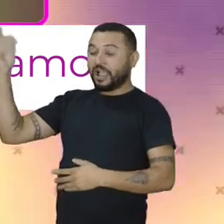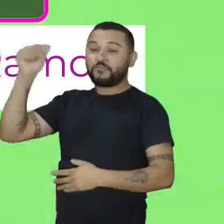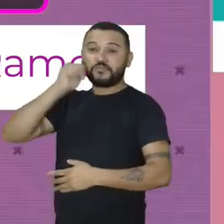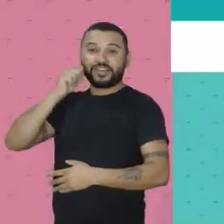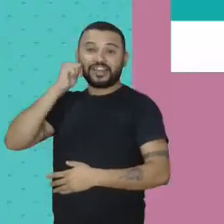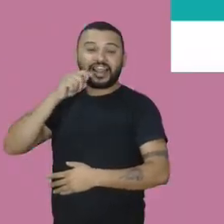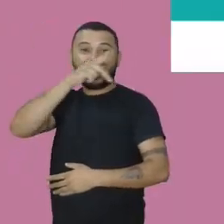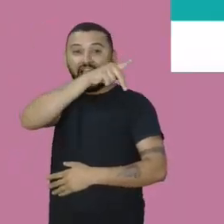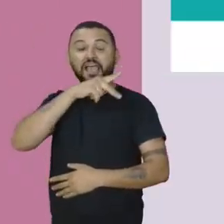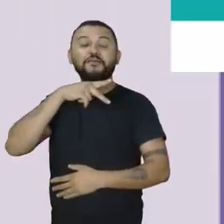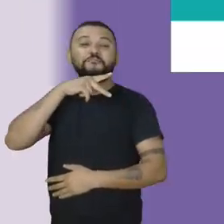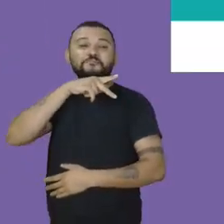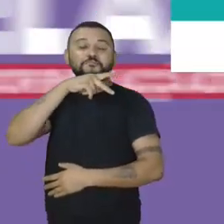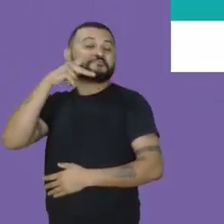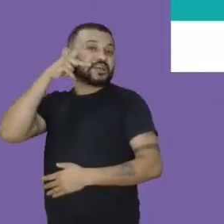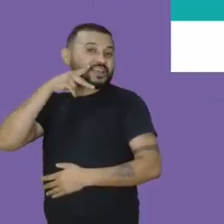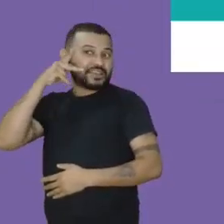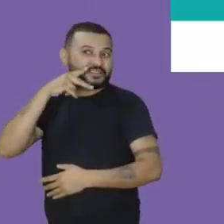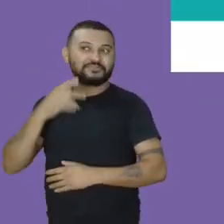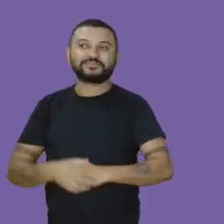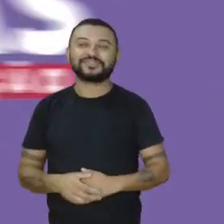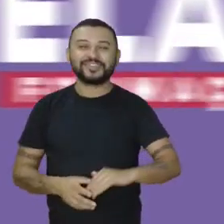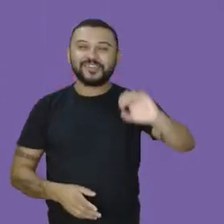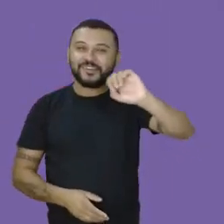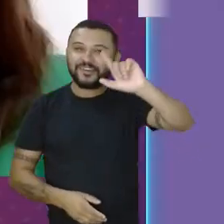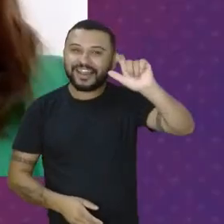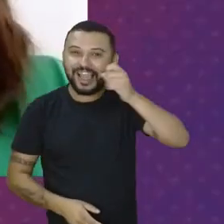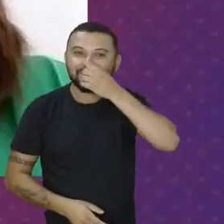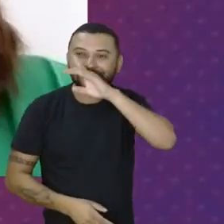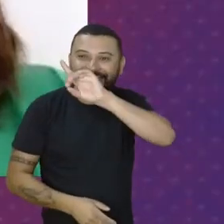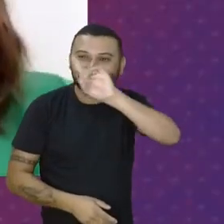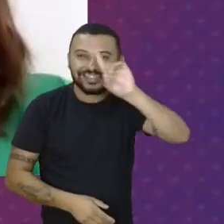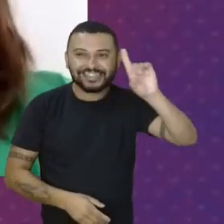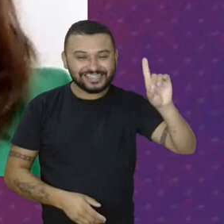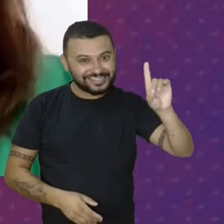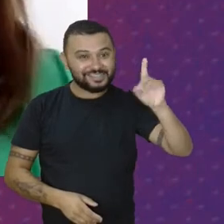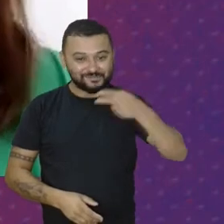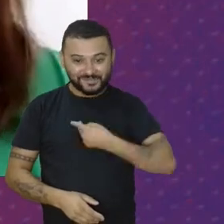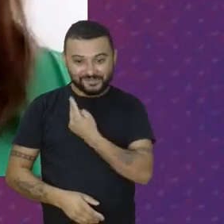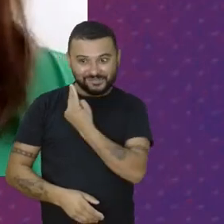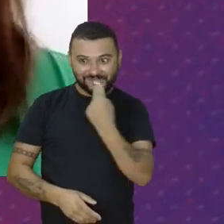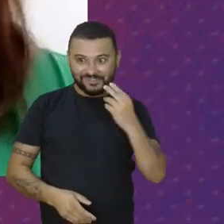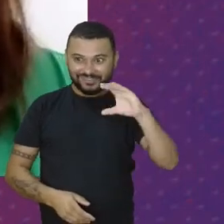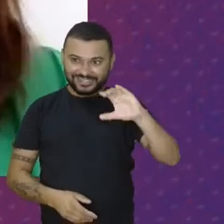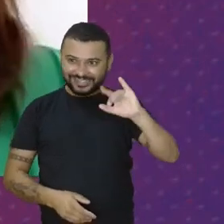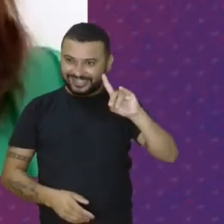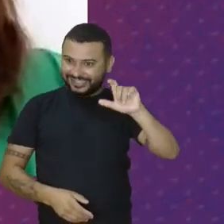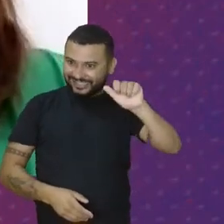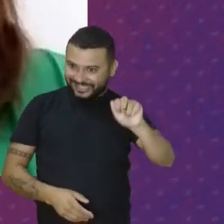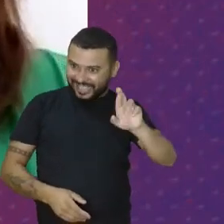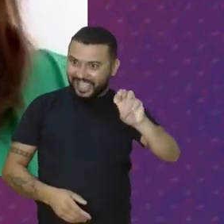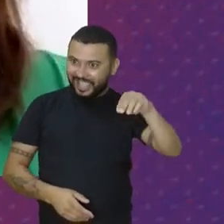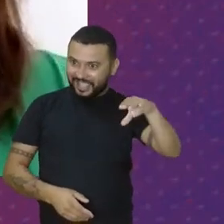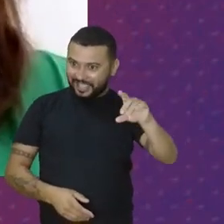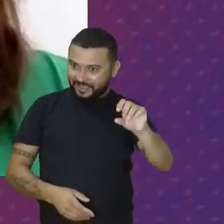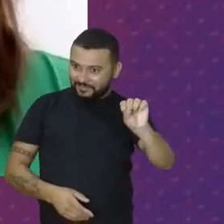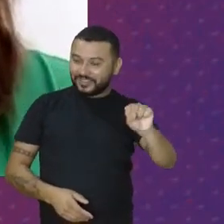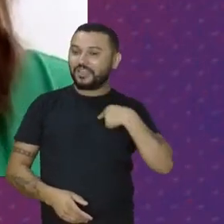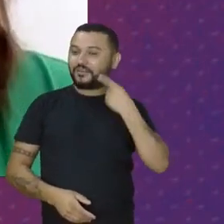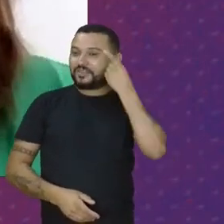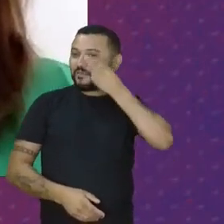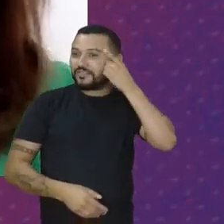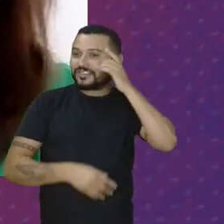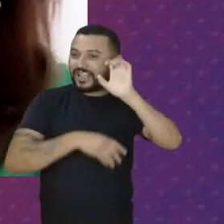Cida Ramos. Olá, bom dia. Eu sou Cida Ramos, deputada